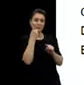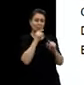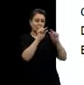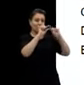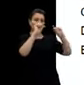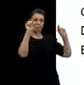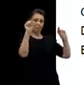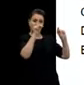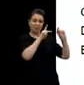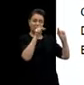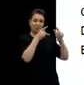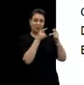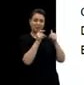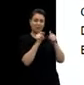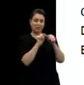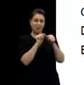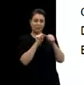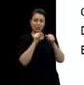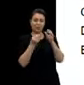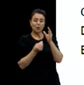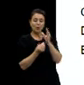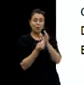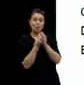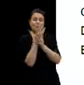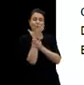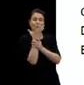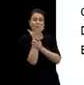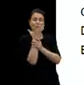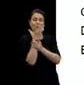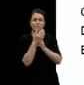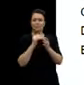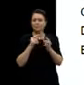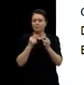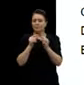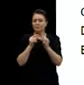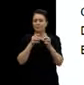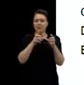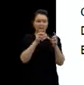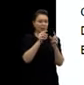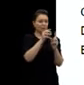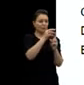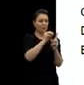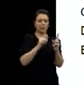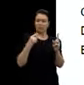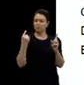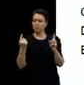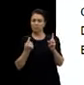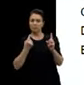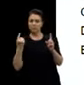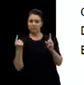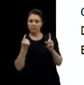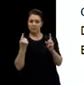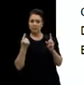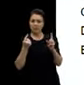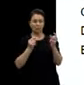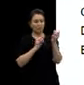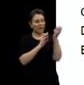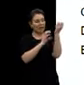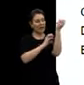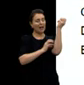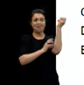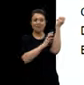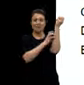polihidroxilado que foi originalmente isolado da casca de Taxus